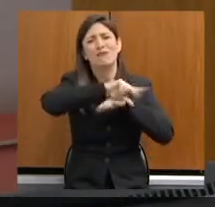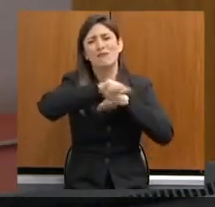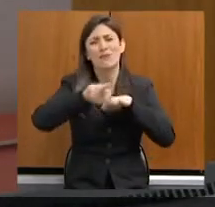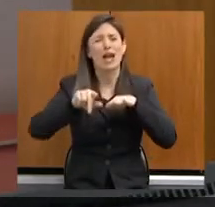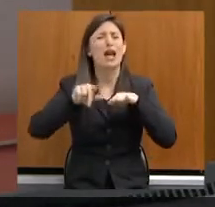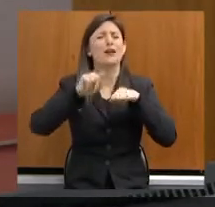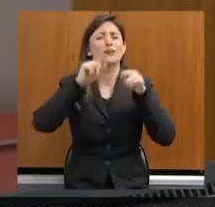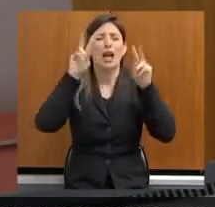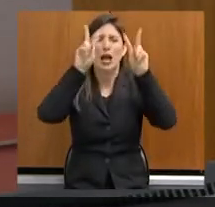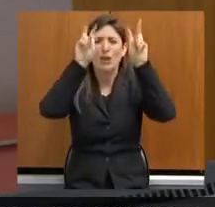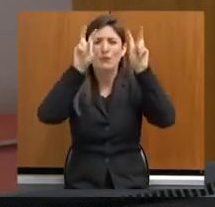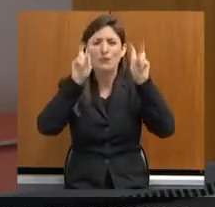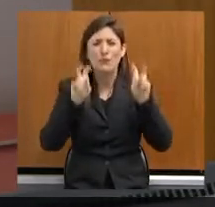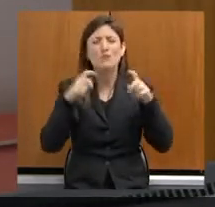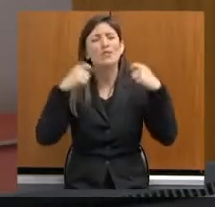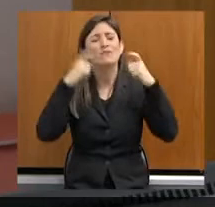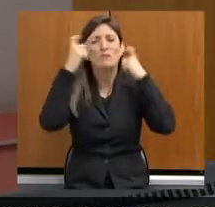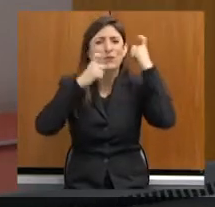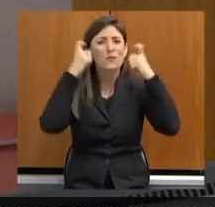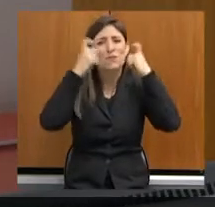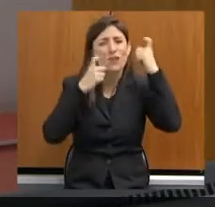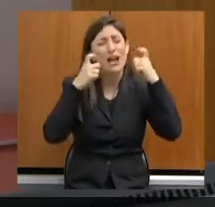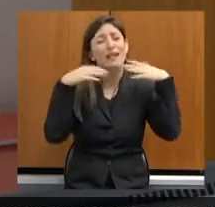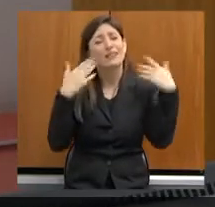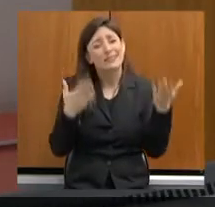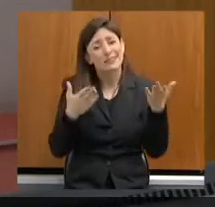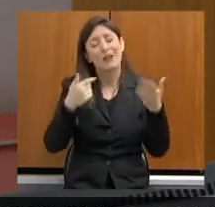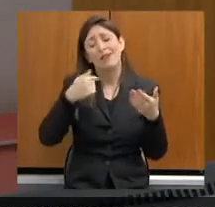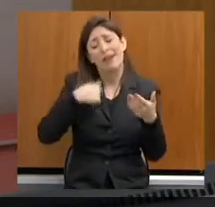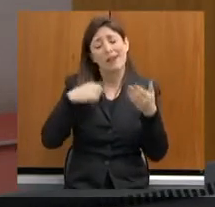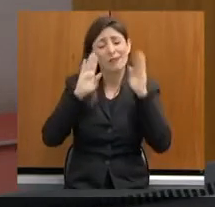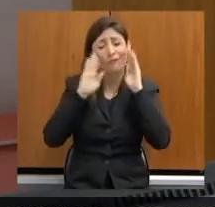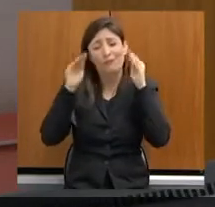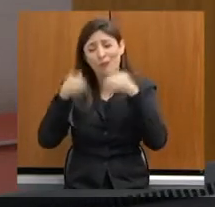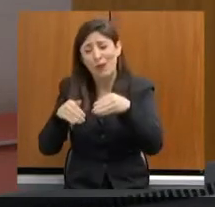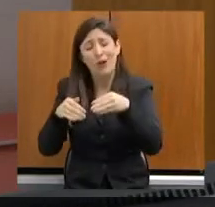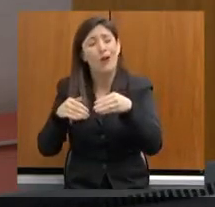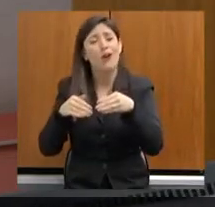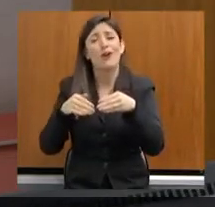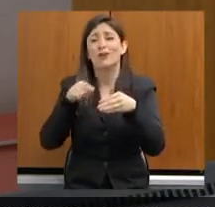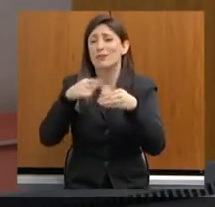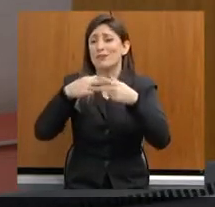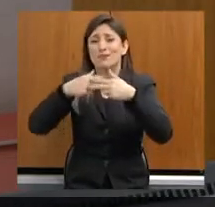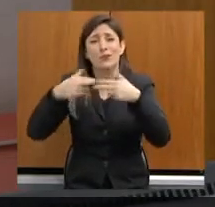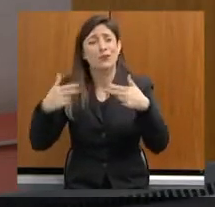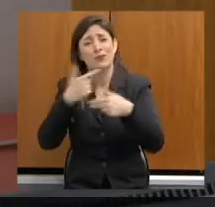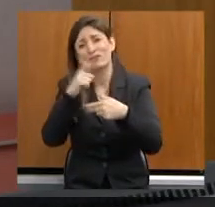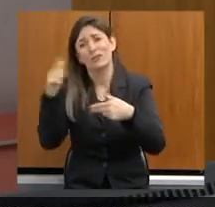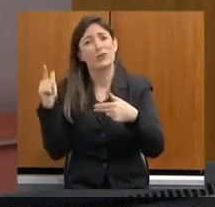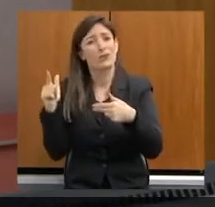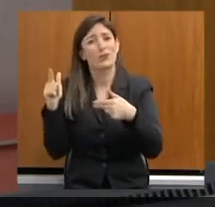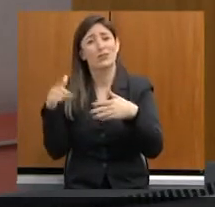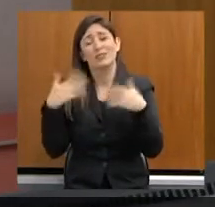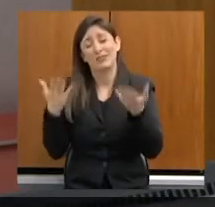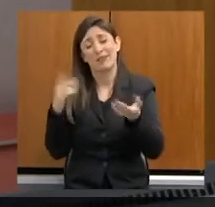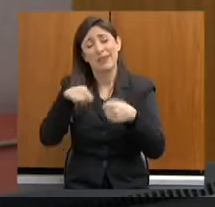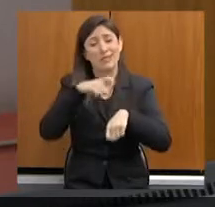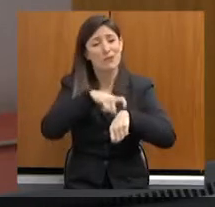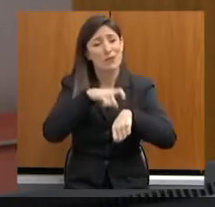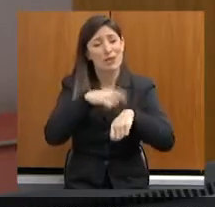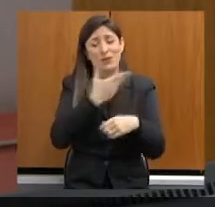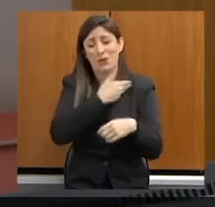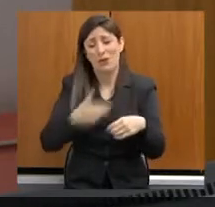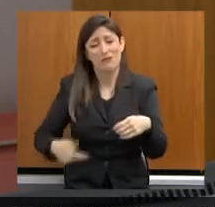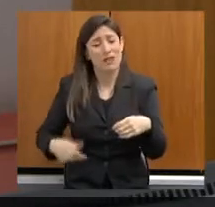grandes e muito importante então eu tô cuidando das outras 199 nesse momento isso não está sendo considerado pelo governo